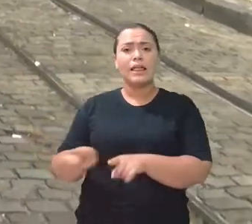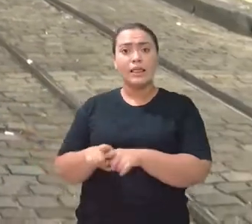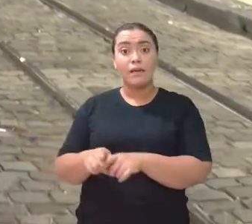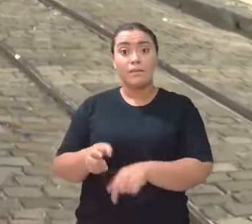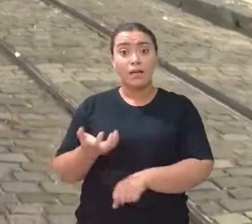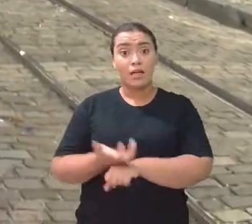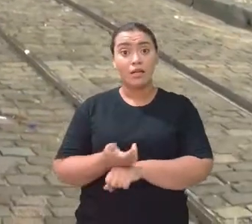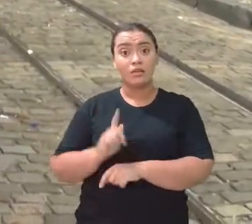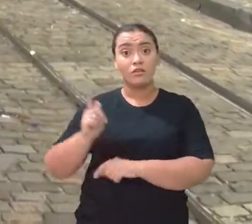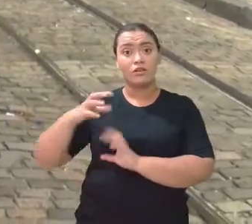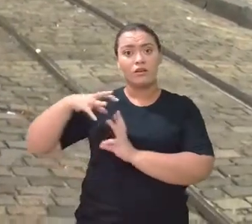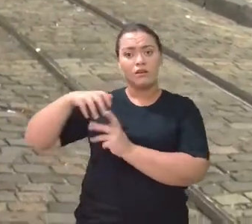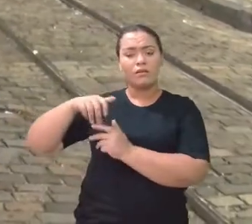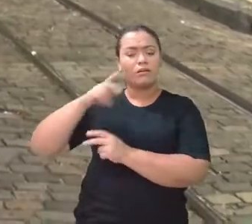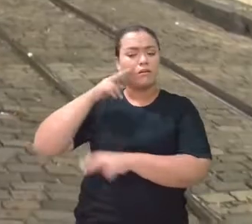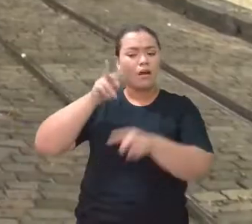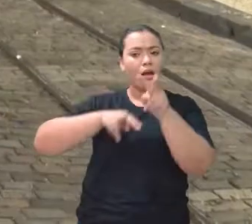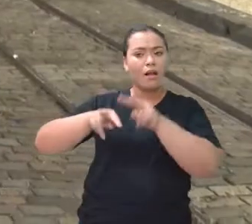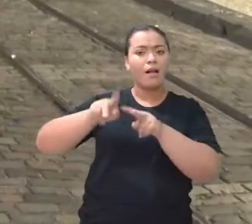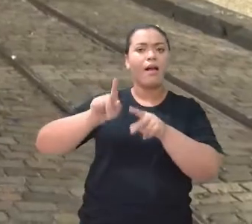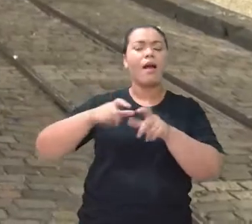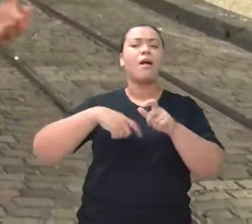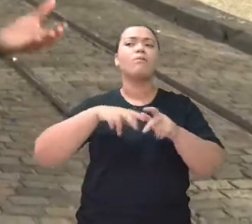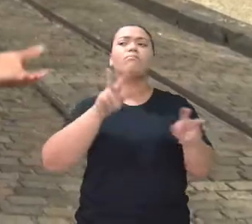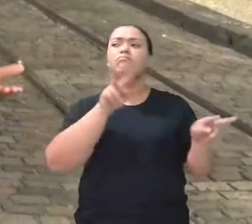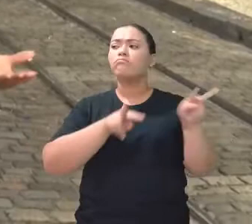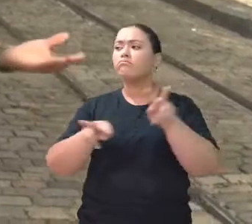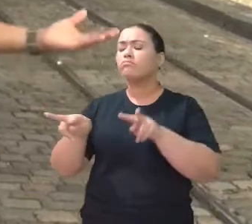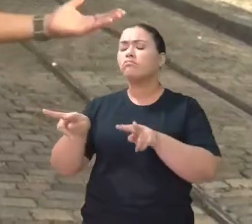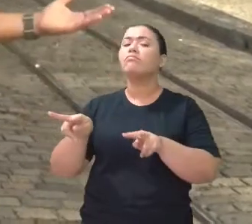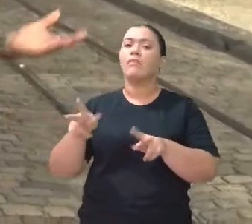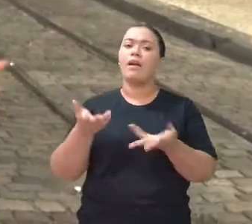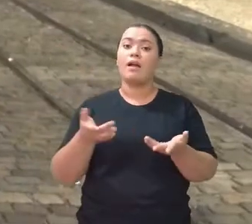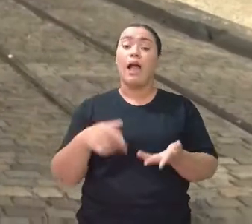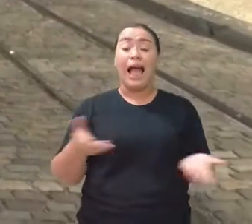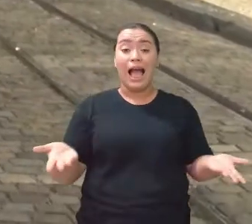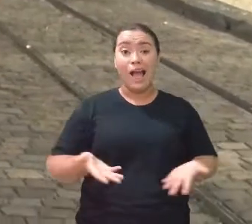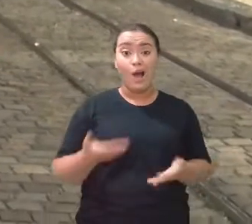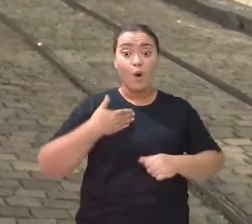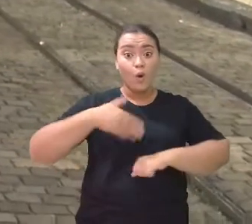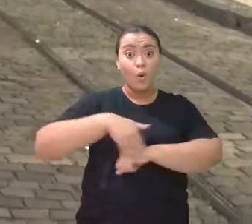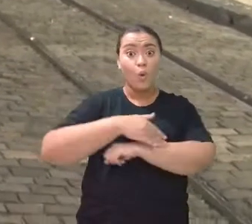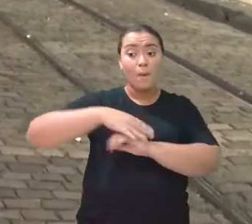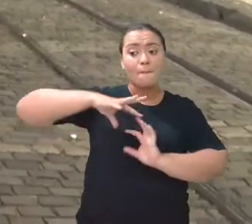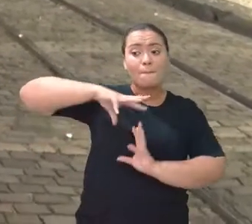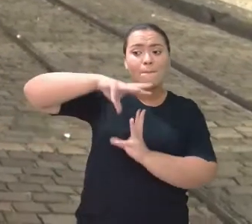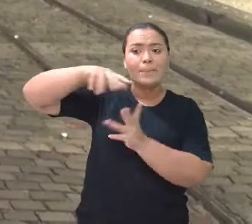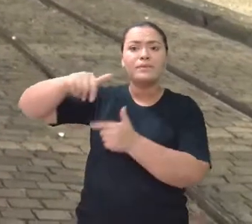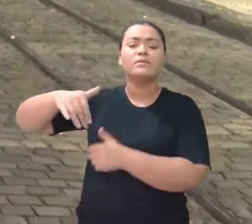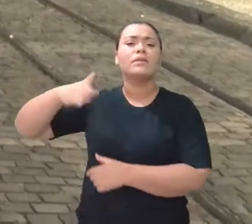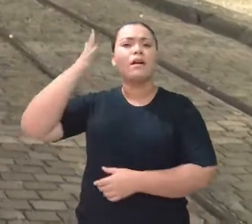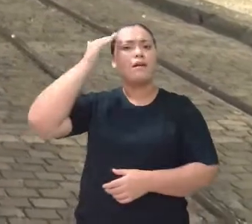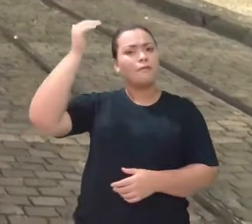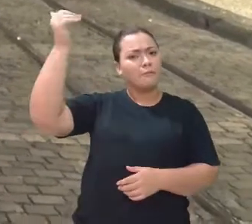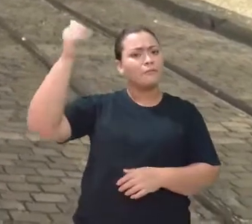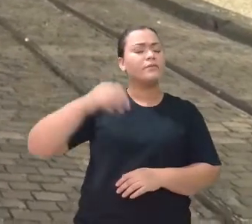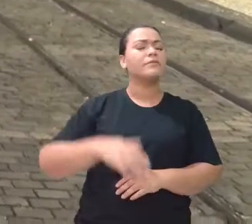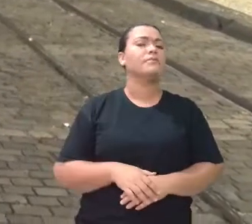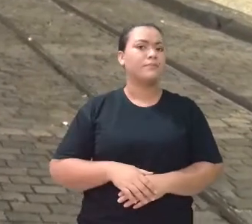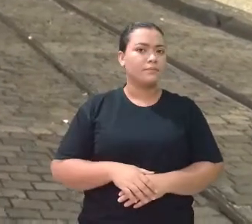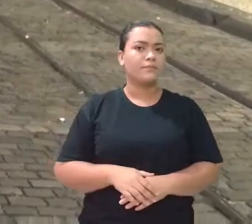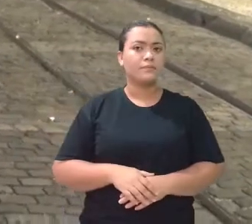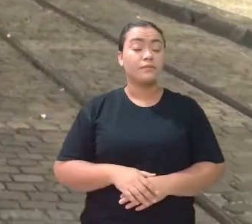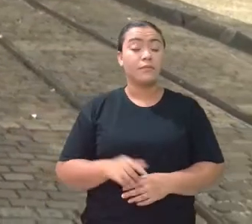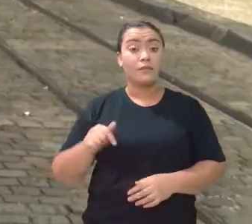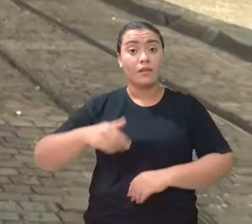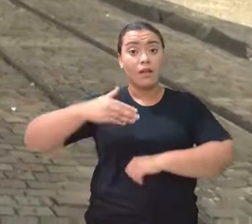pela paisagem, né? Então a gente está aqui numa rua muito conhecida, né? Mundialmente conhecida, e é uma rua que